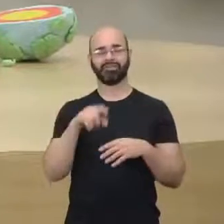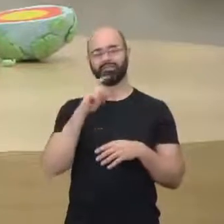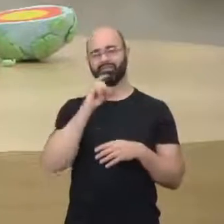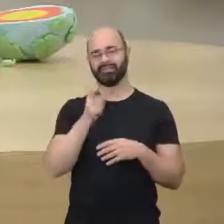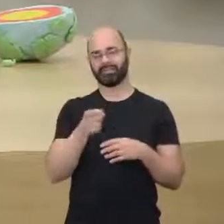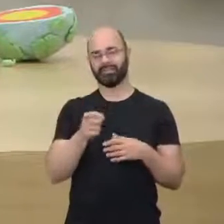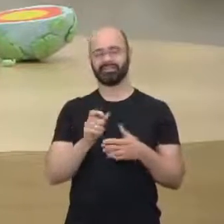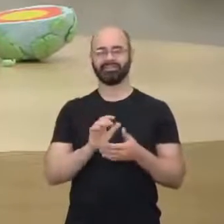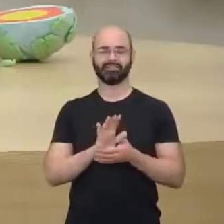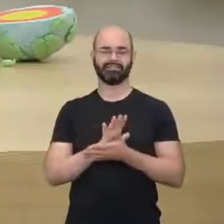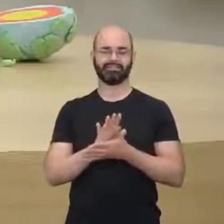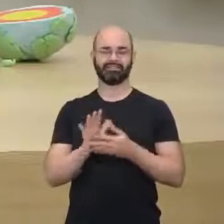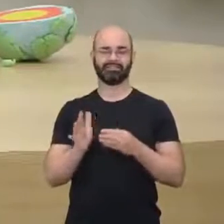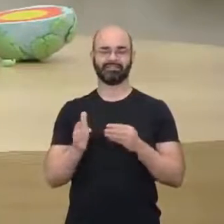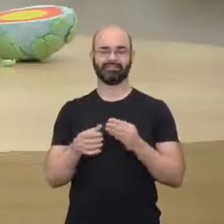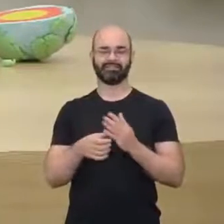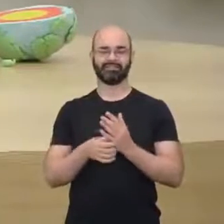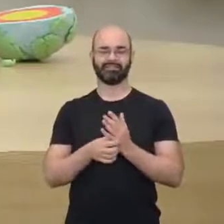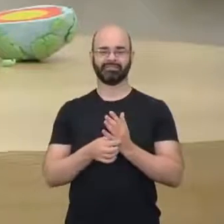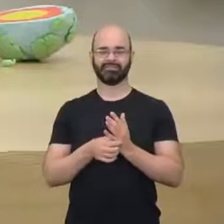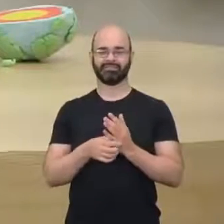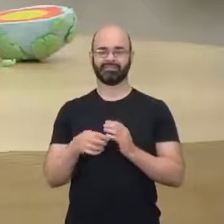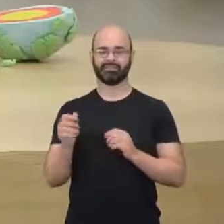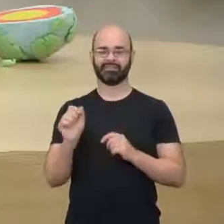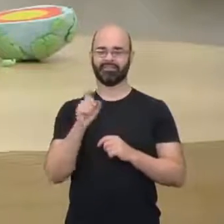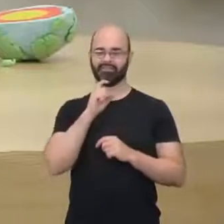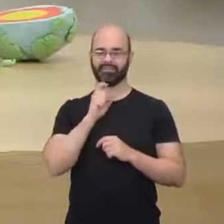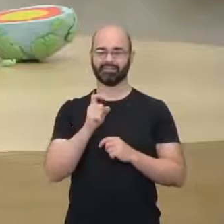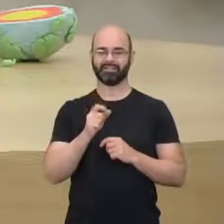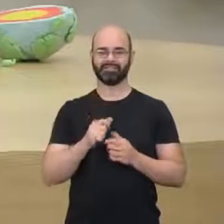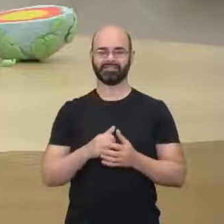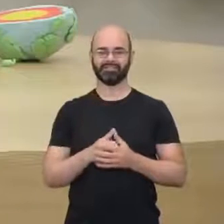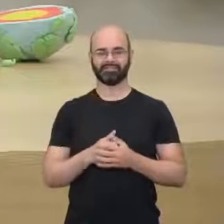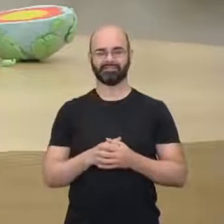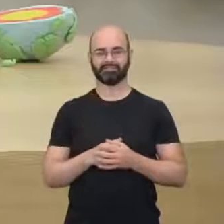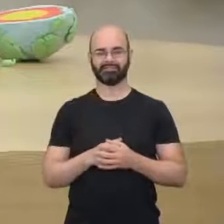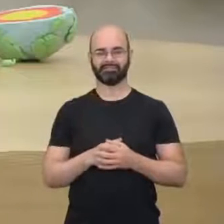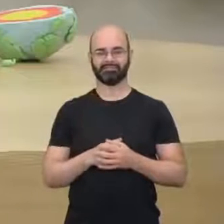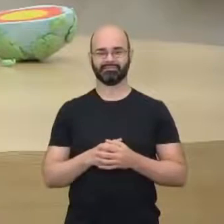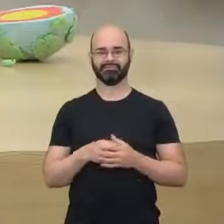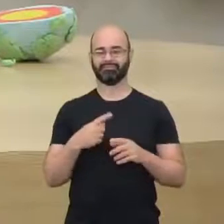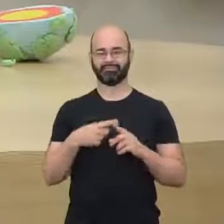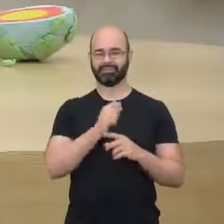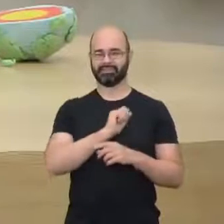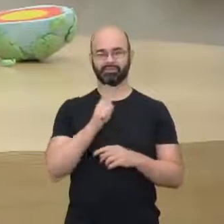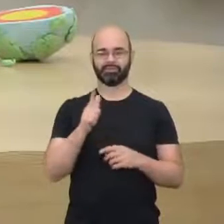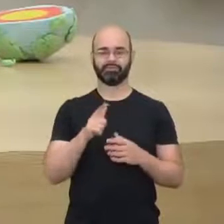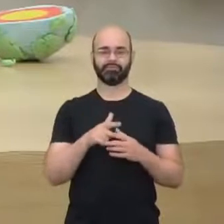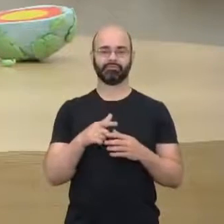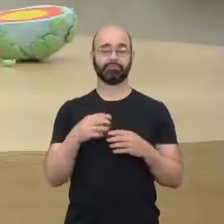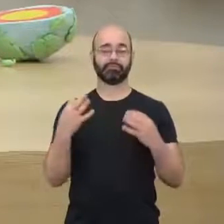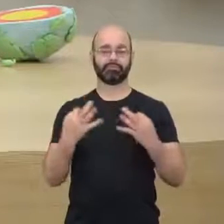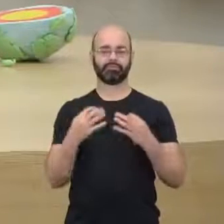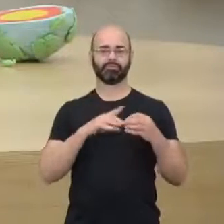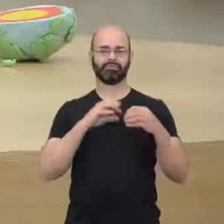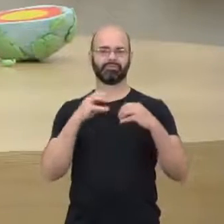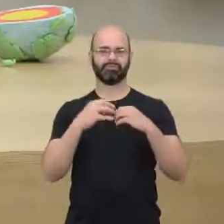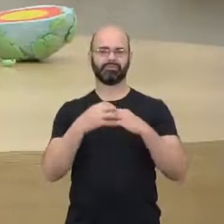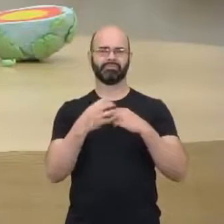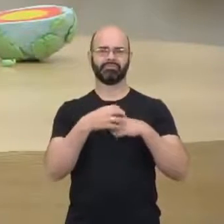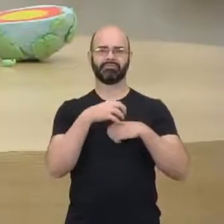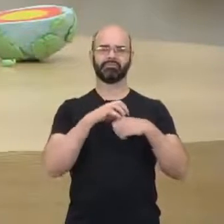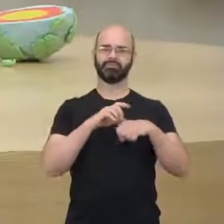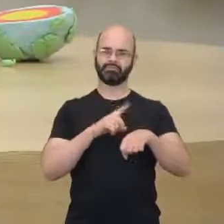Como eu sou biólogo, né, vai estar cheio de alga. Bem tá representado, bom? Né? Isso. E não vai dar tempo de eu fazer os continentes. É só para